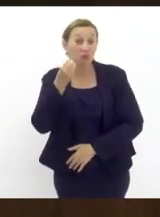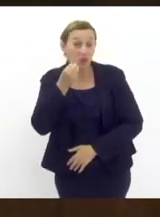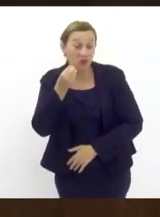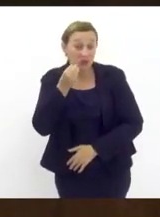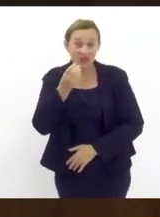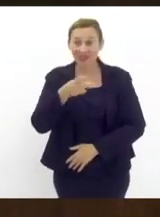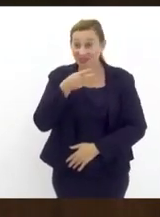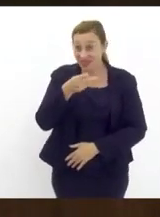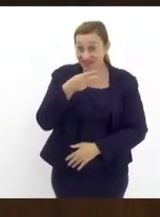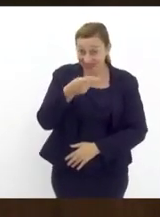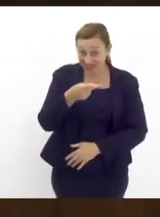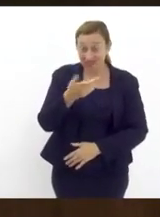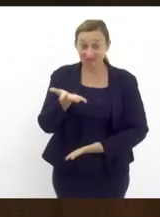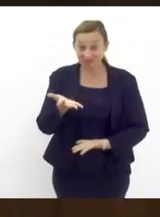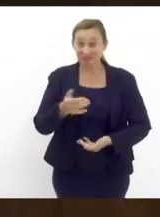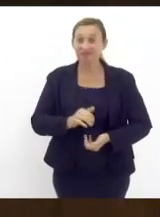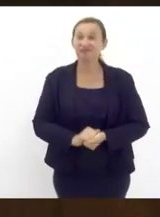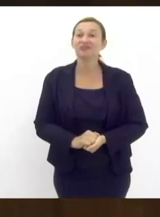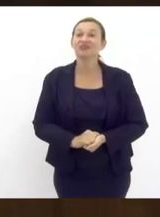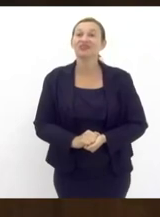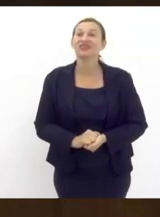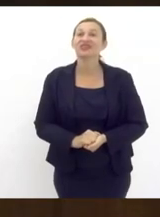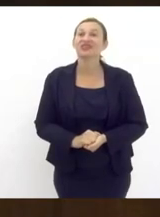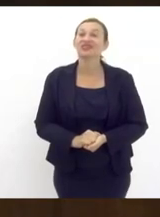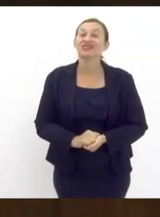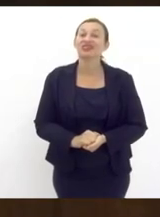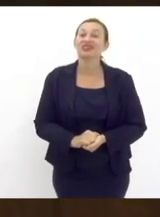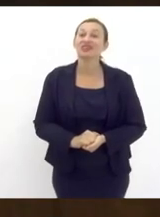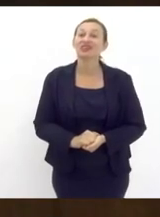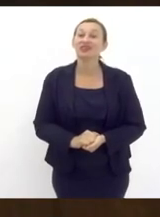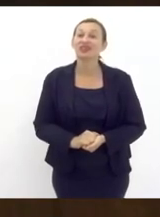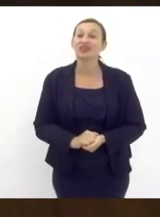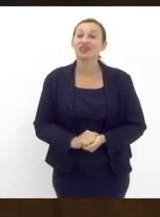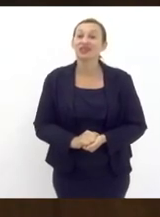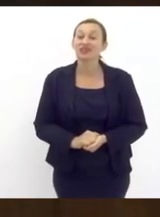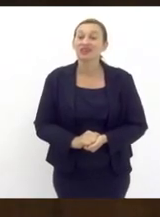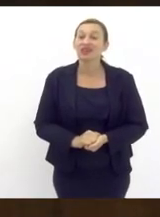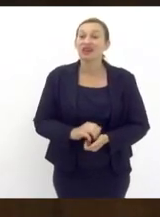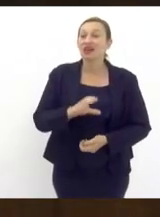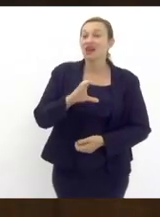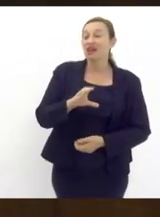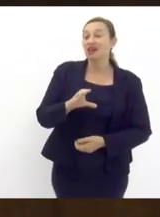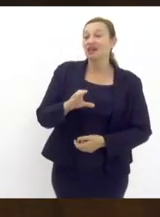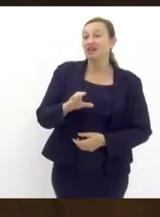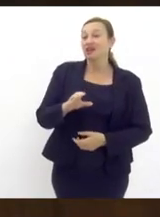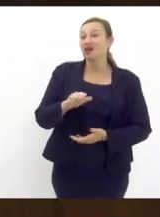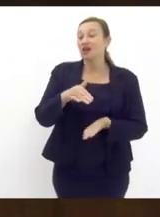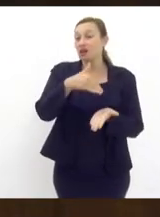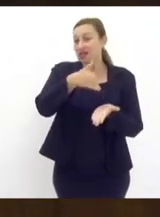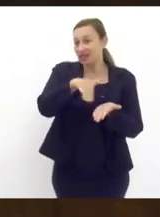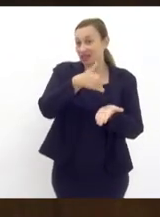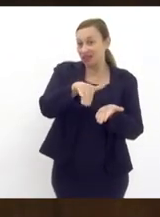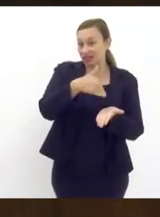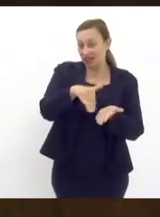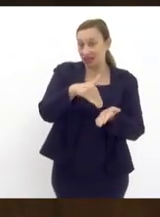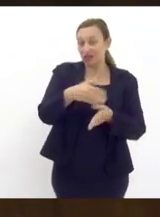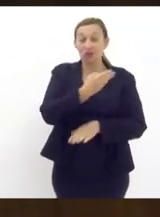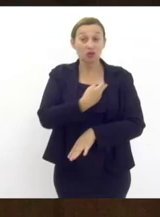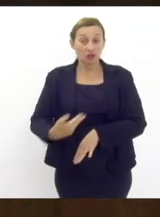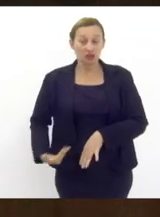de manifestar sobre a Assunção ao cargo de Secretário de governo de um colega nosso Deputado Bernardo